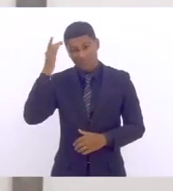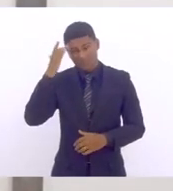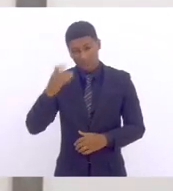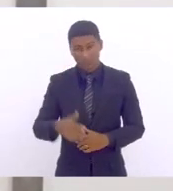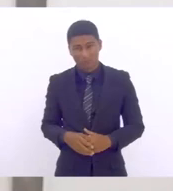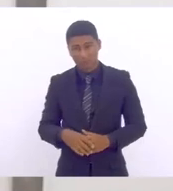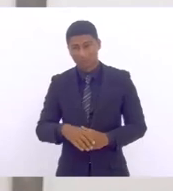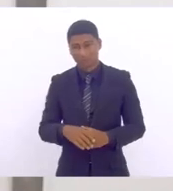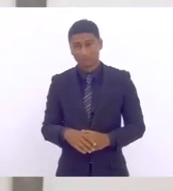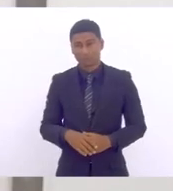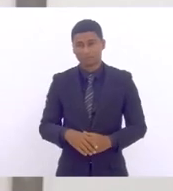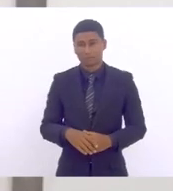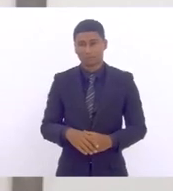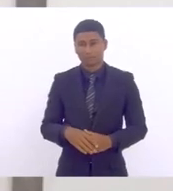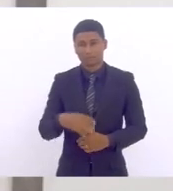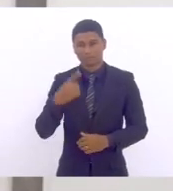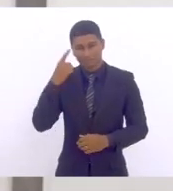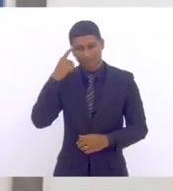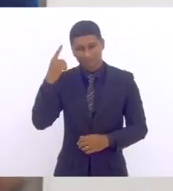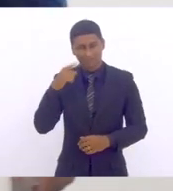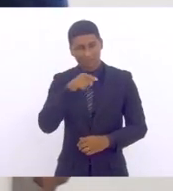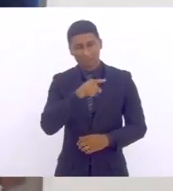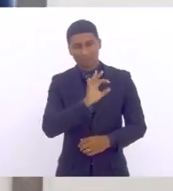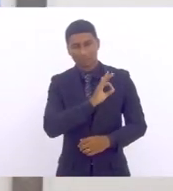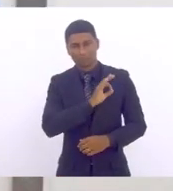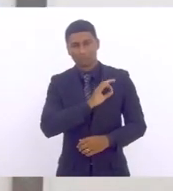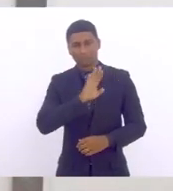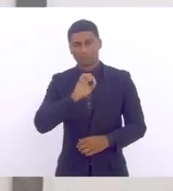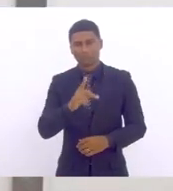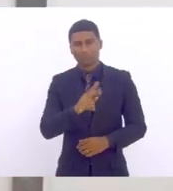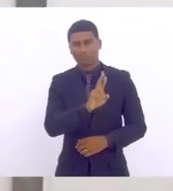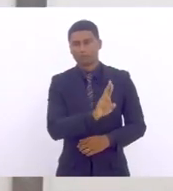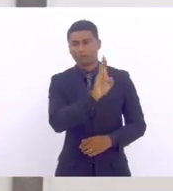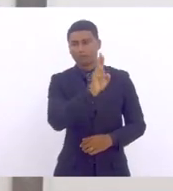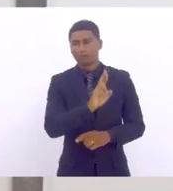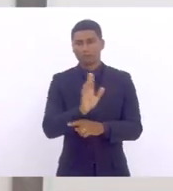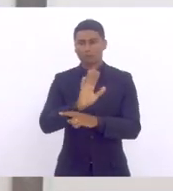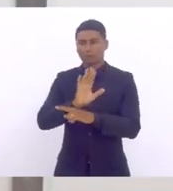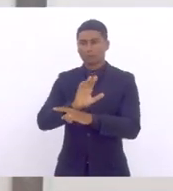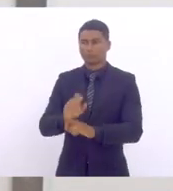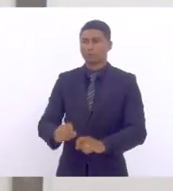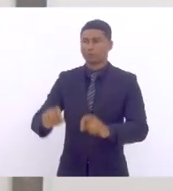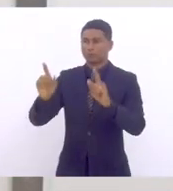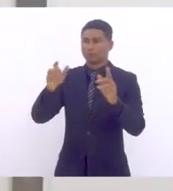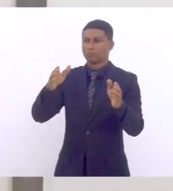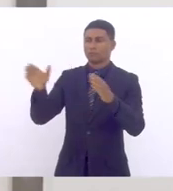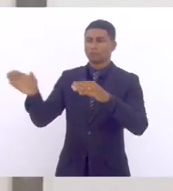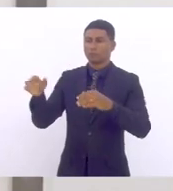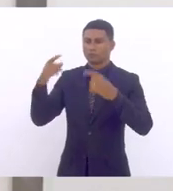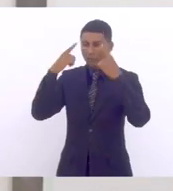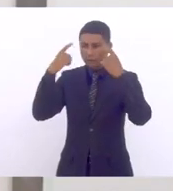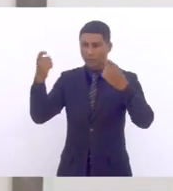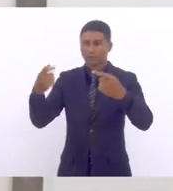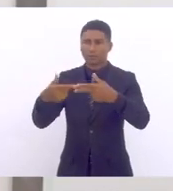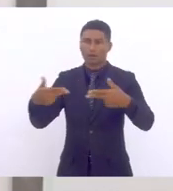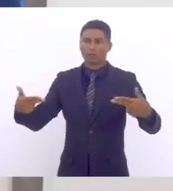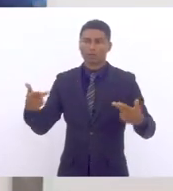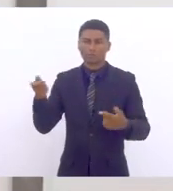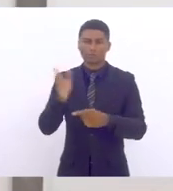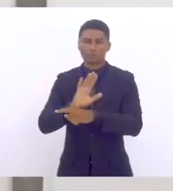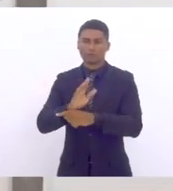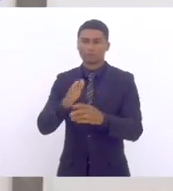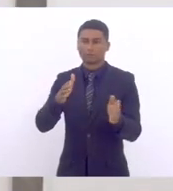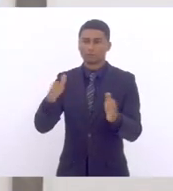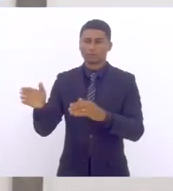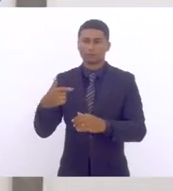Foi exibido ali pelo ilustríssimo senhor comandante do BEP cenas de violências, cenas lamentáveis.